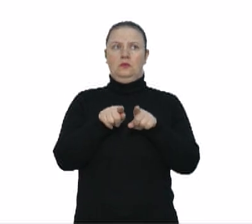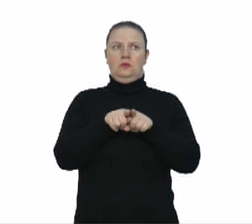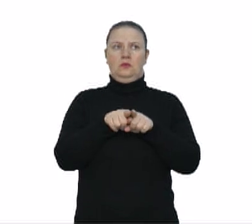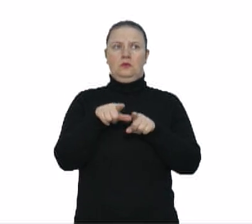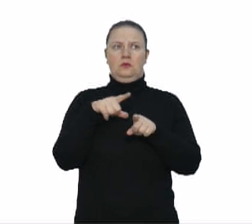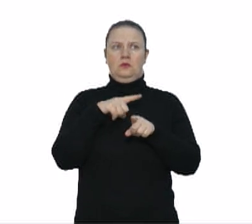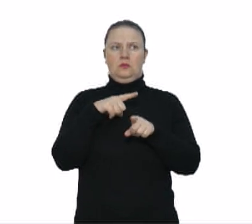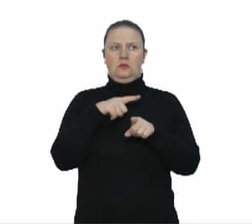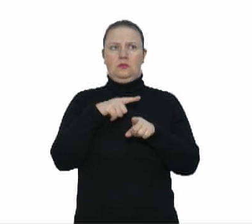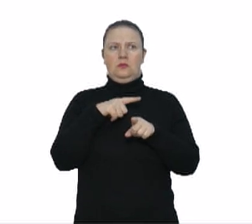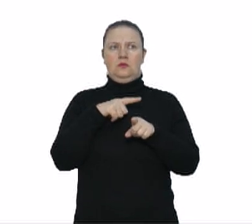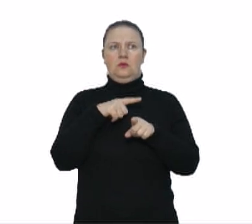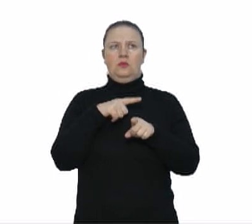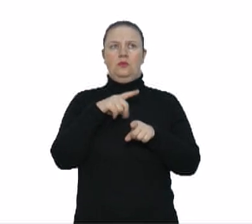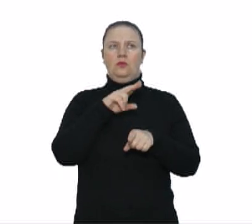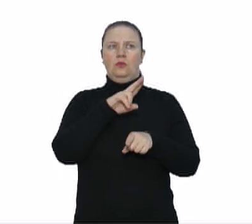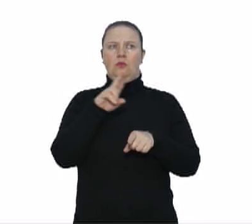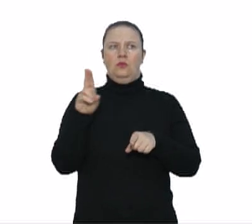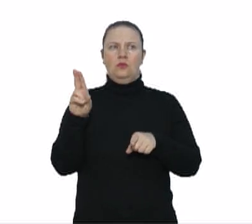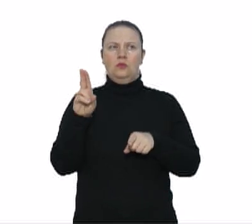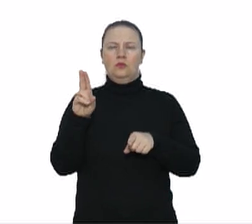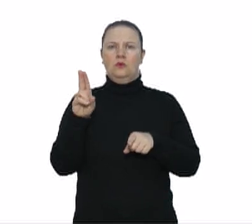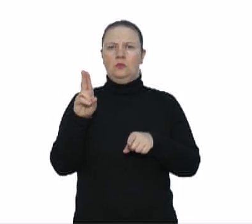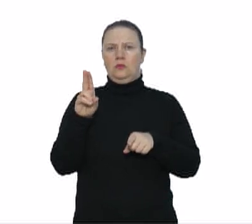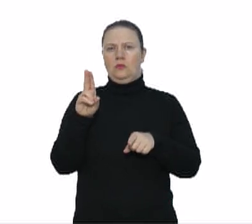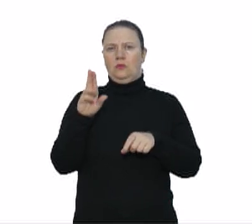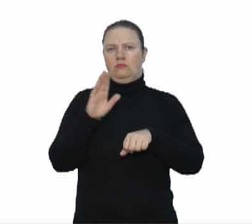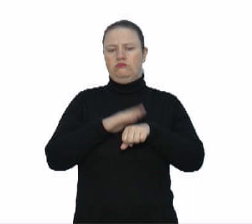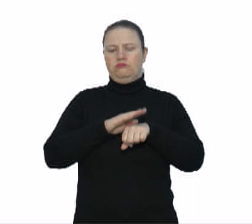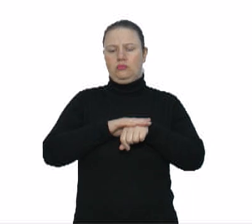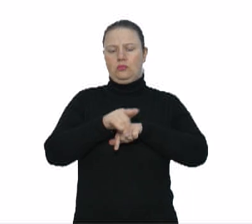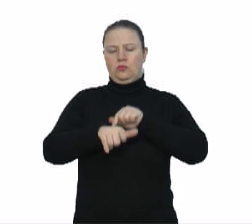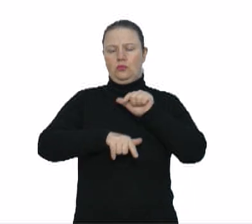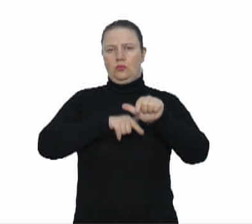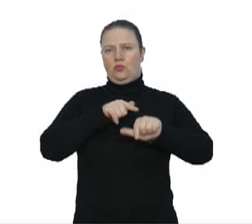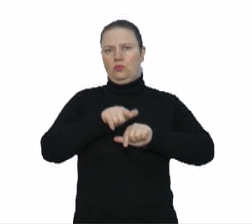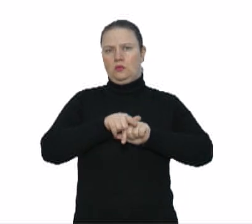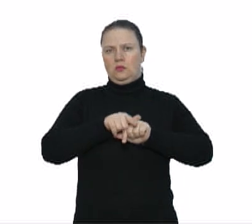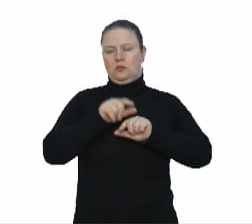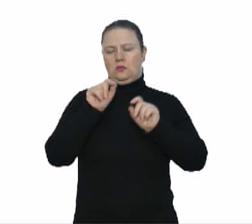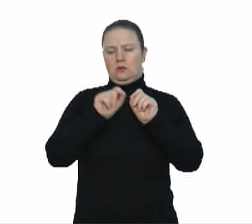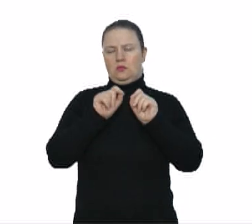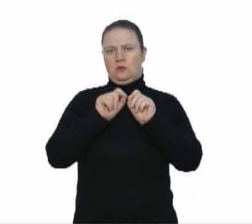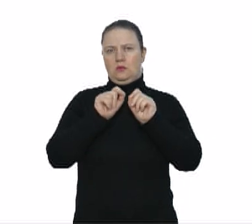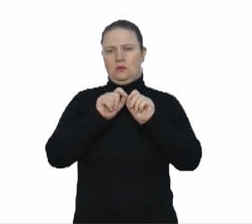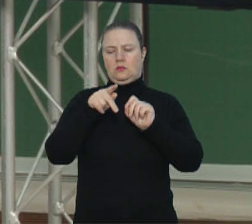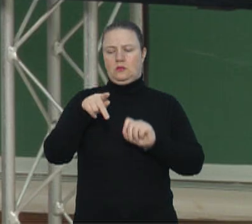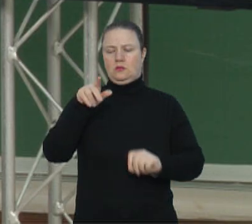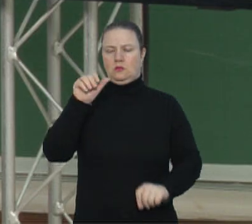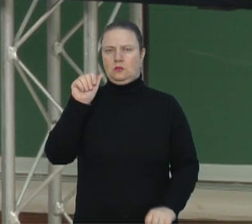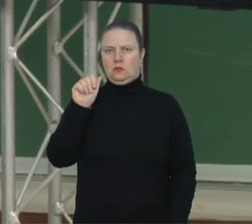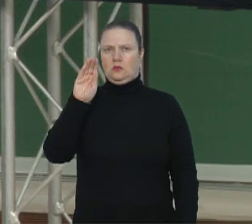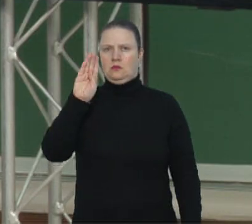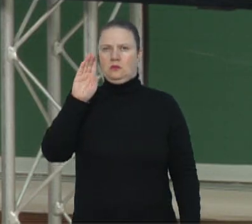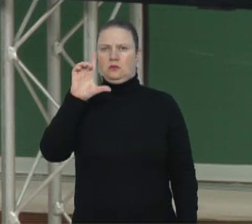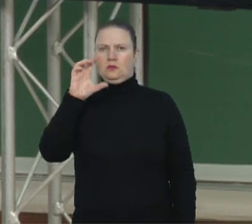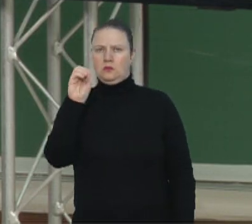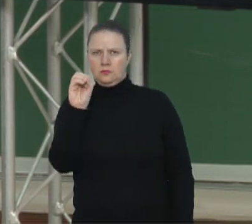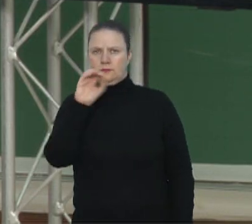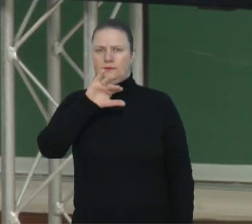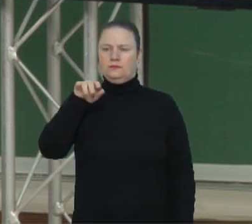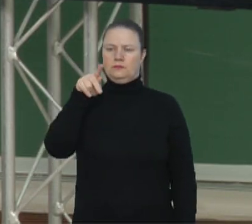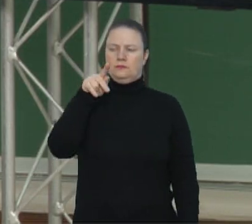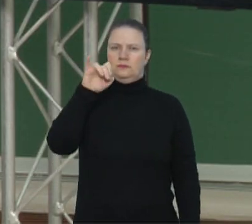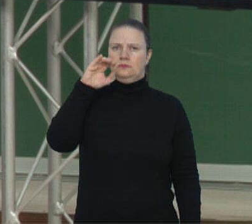Violão, né? E é um trabalho do Pablo Picasso. Então, ao mesmo tempo que trabalhou as questões geométricas,